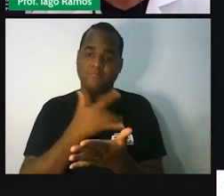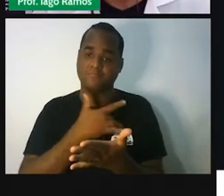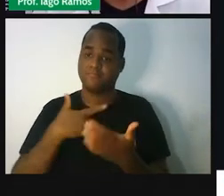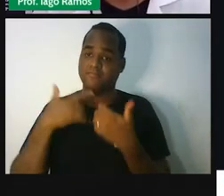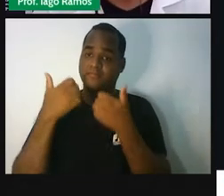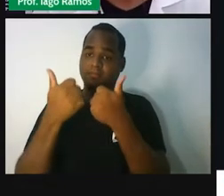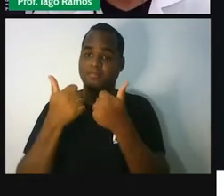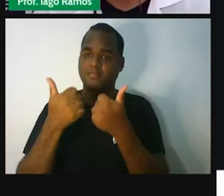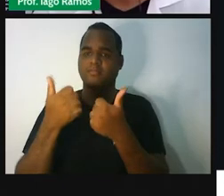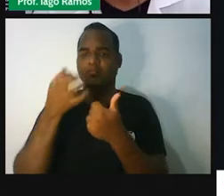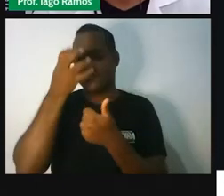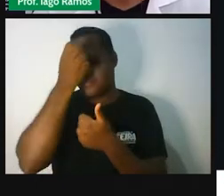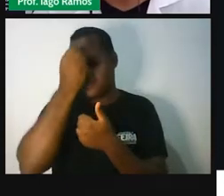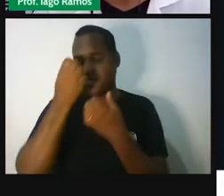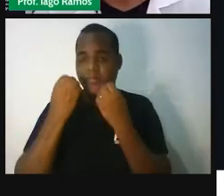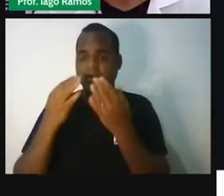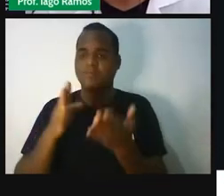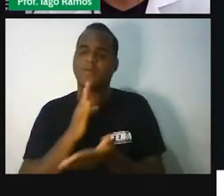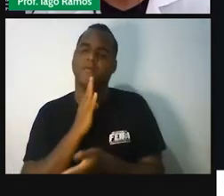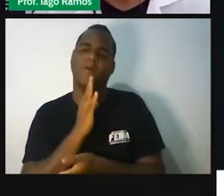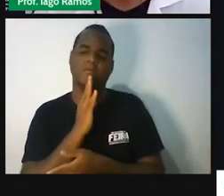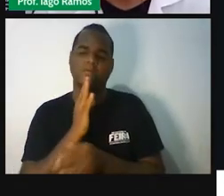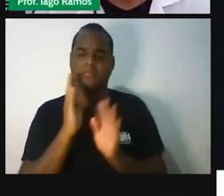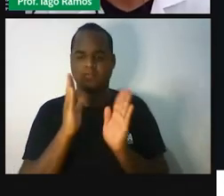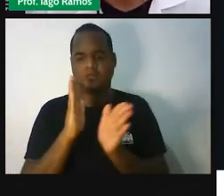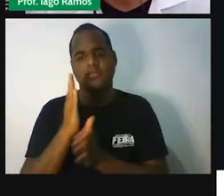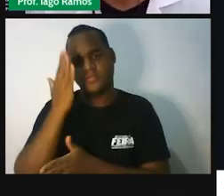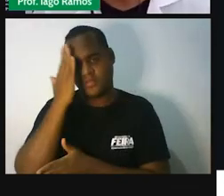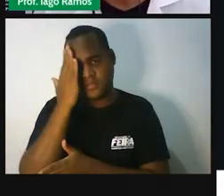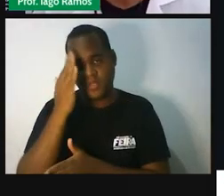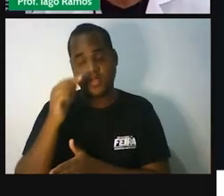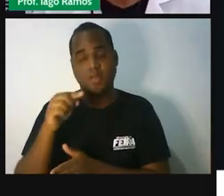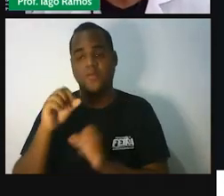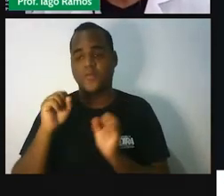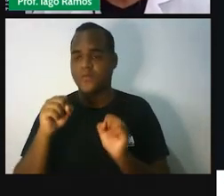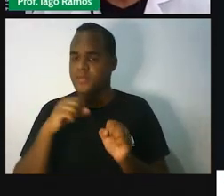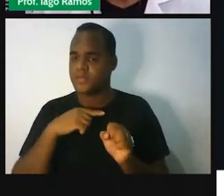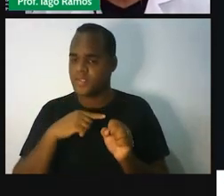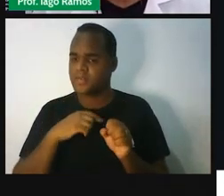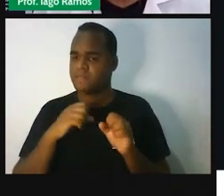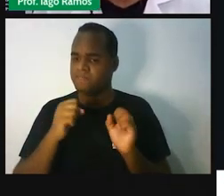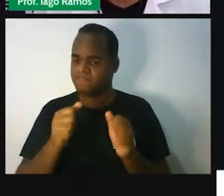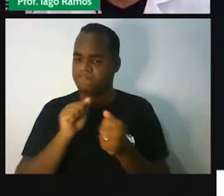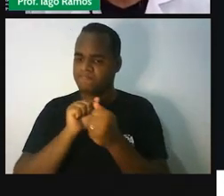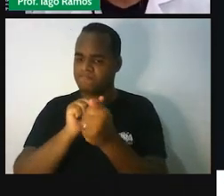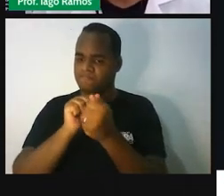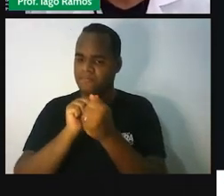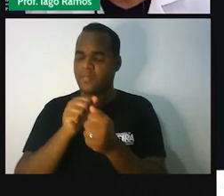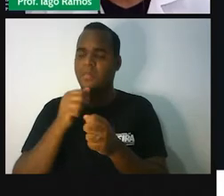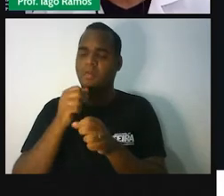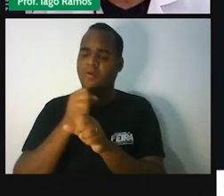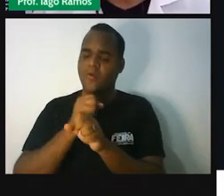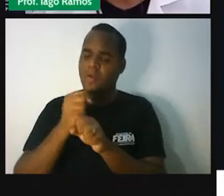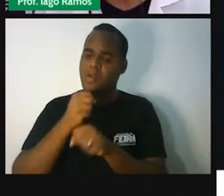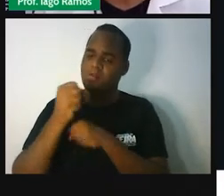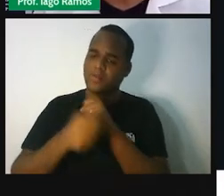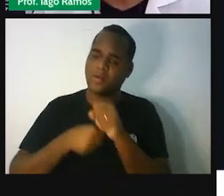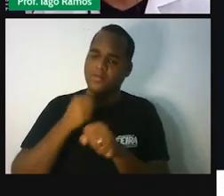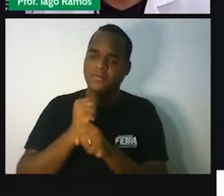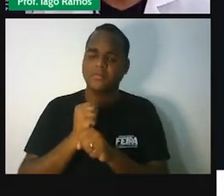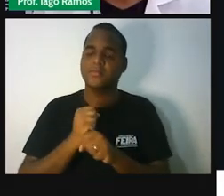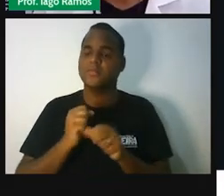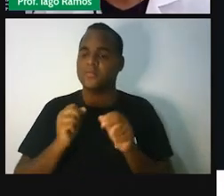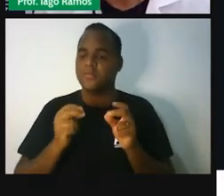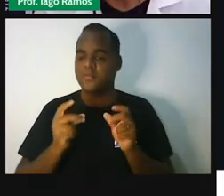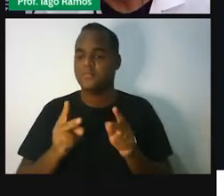comigo. Você já me conhece, né? A gente já está caminhando juntos ao longo de algumas aulas. Eu sou o professor Iago